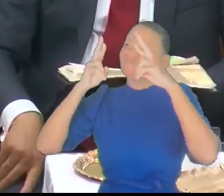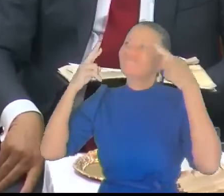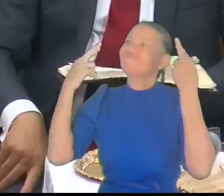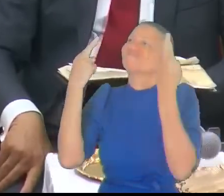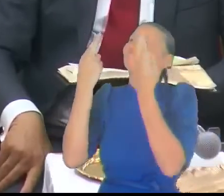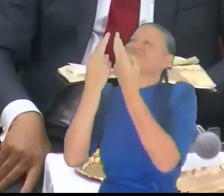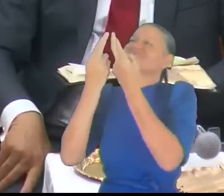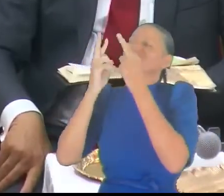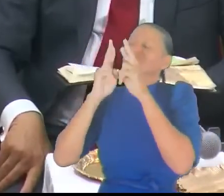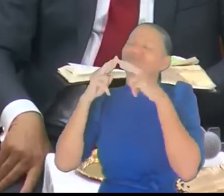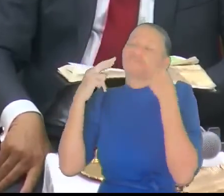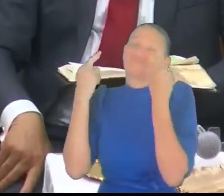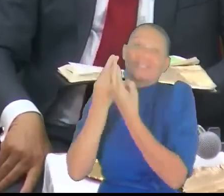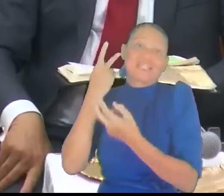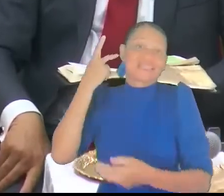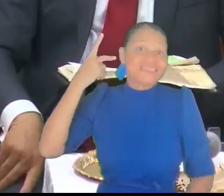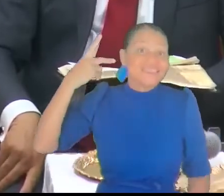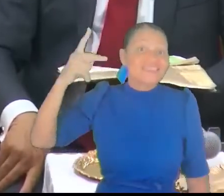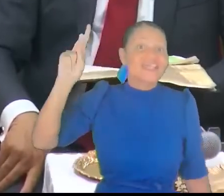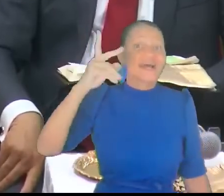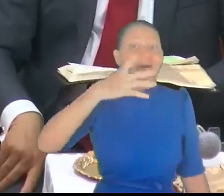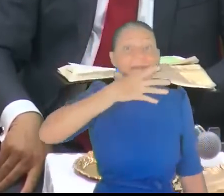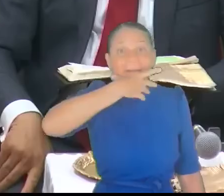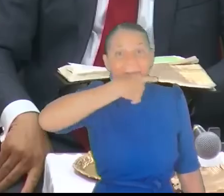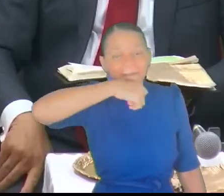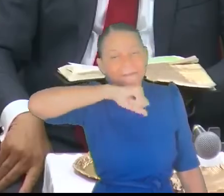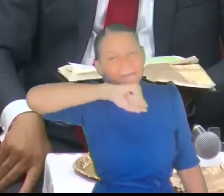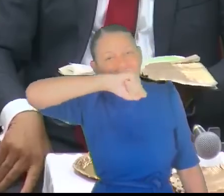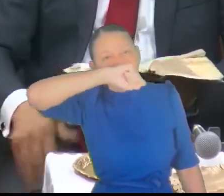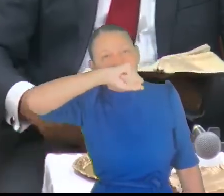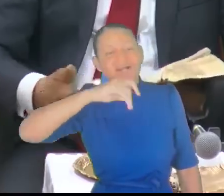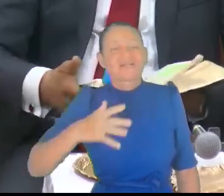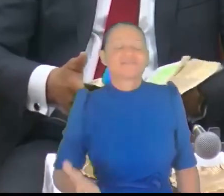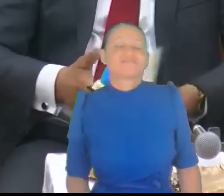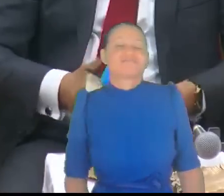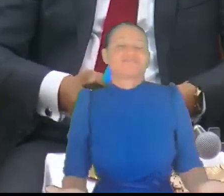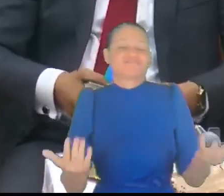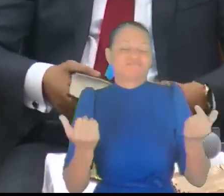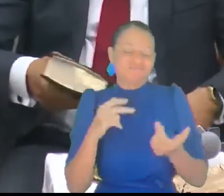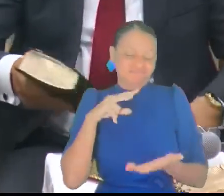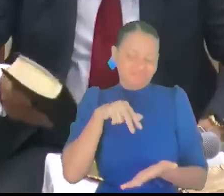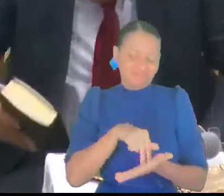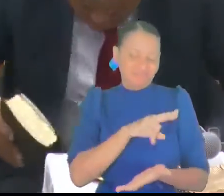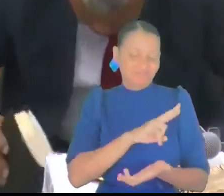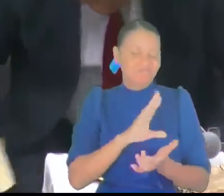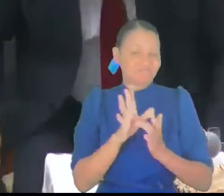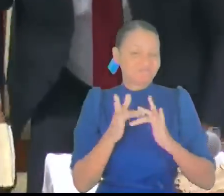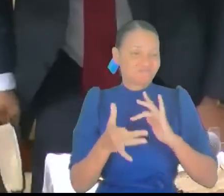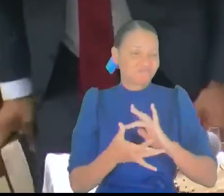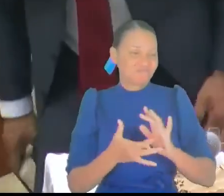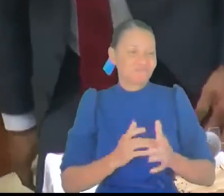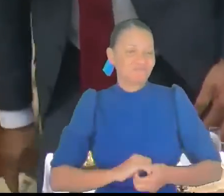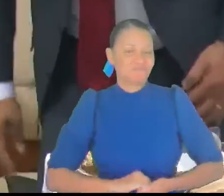de seu Pai. Aleluia. Vamos nos colocar de pé em nome de Jesus.